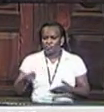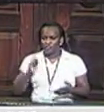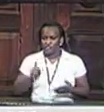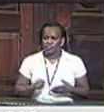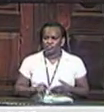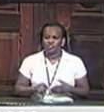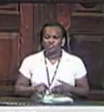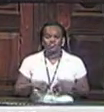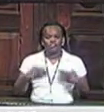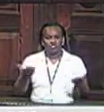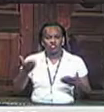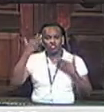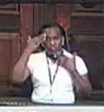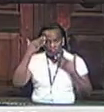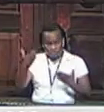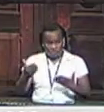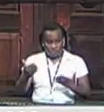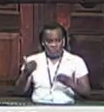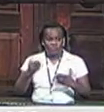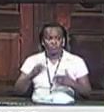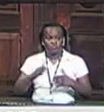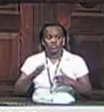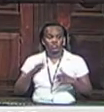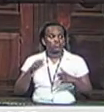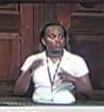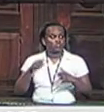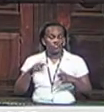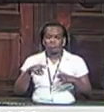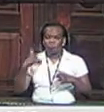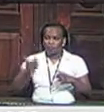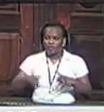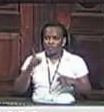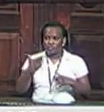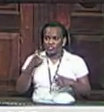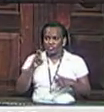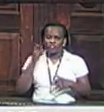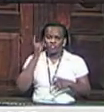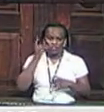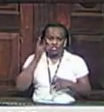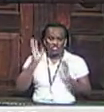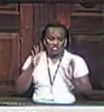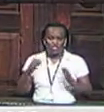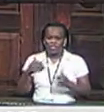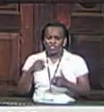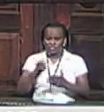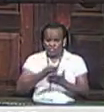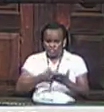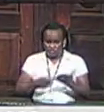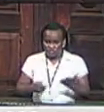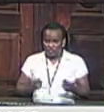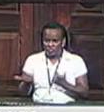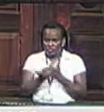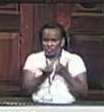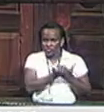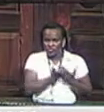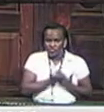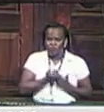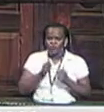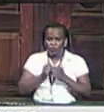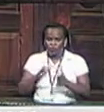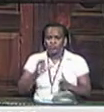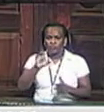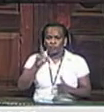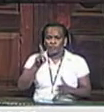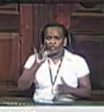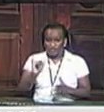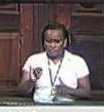Janeiro. Agradecemos aos já mais de 25 deputados que deram apoiamento para a gente instalar essa CPI.